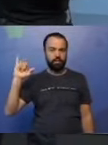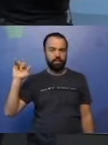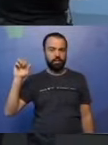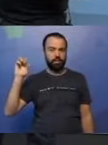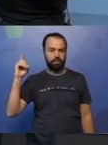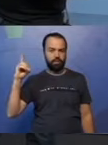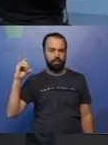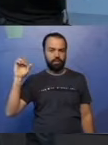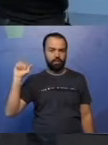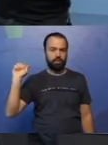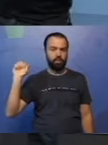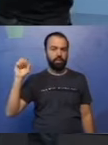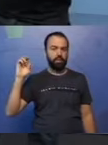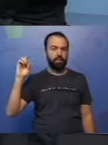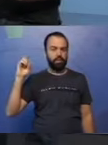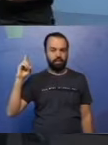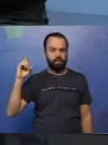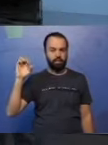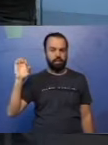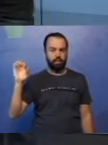Você já se fez essa pergunta?